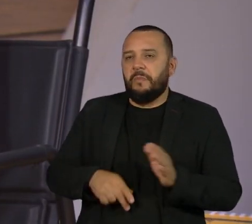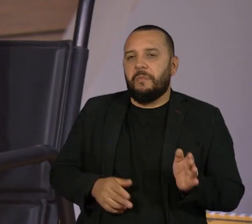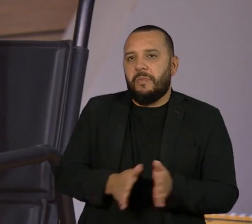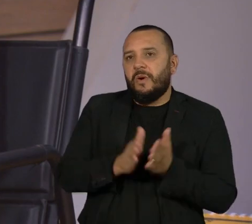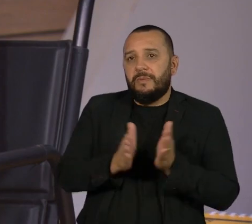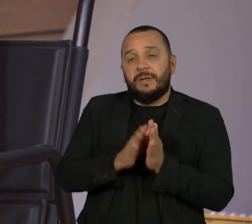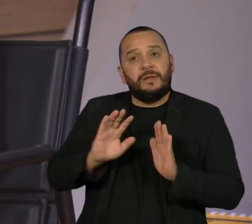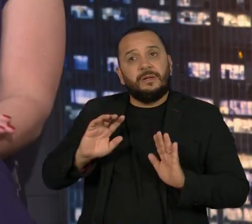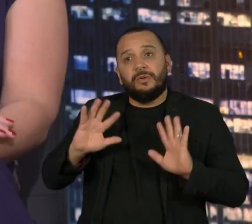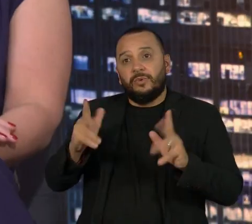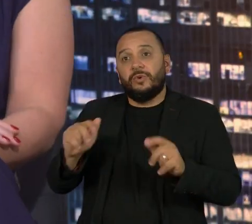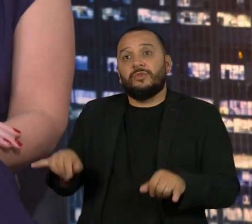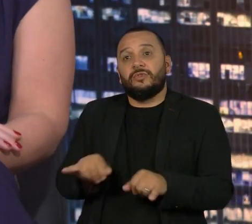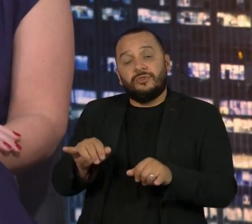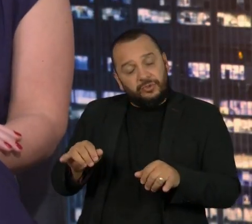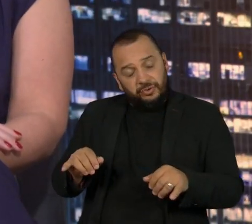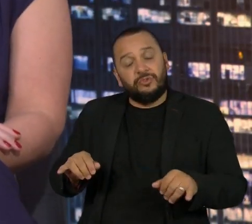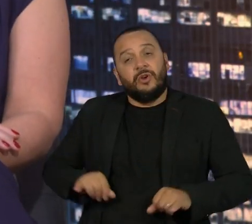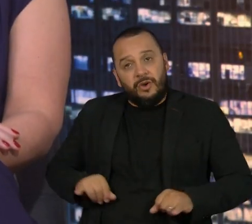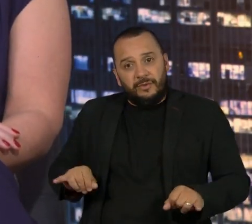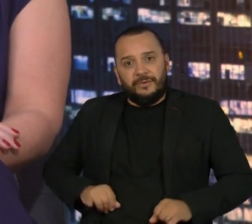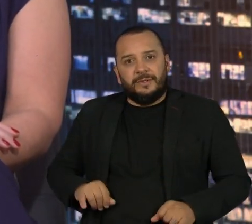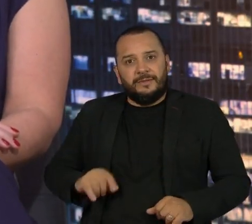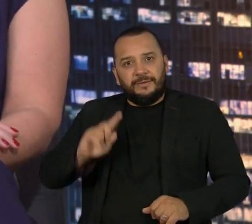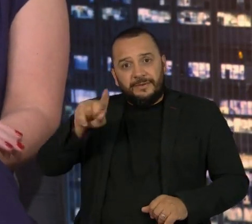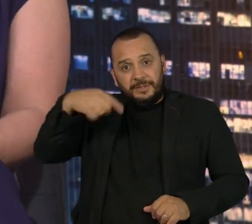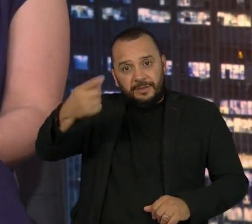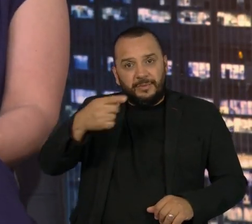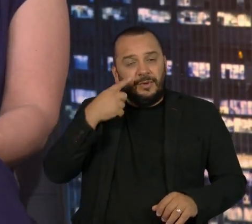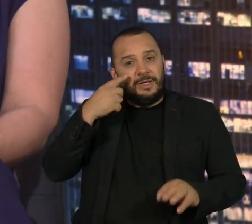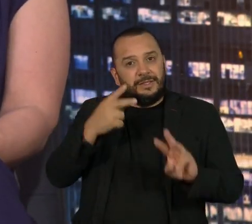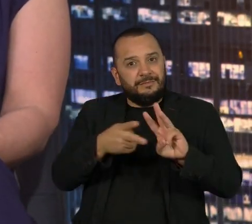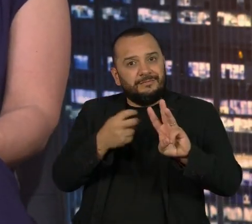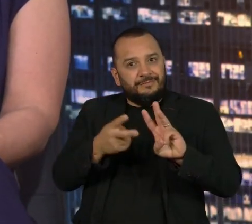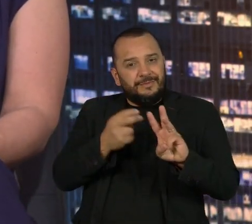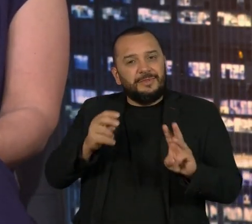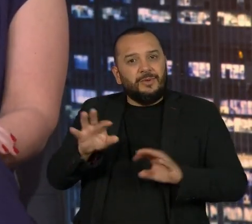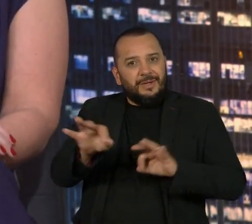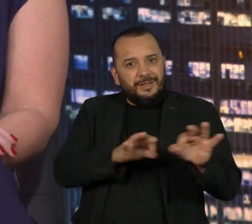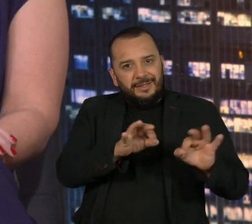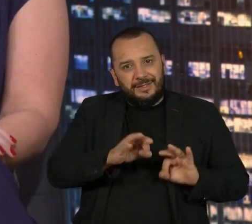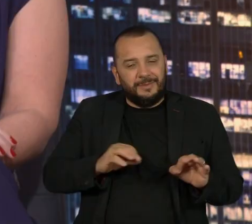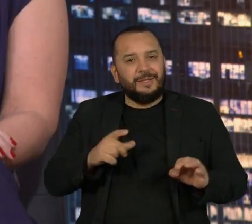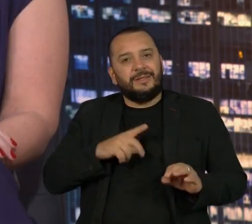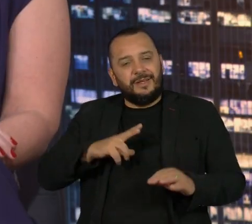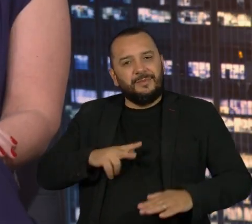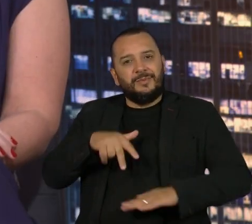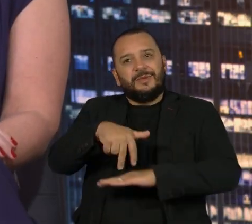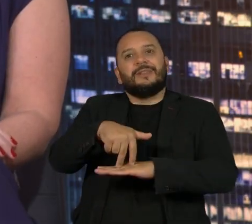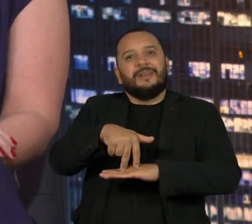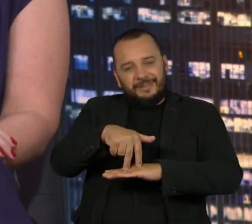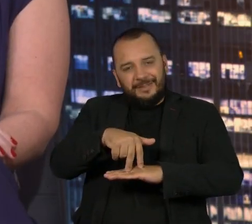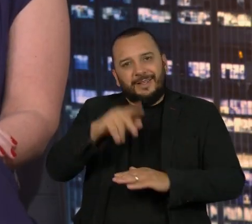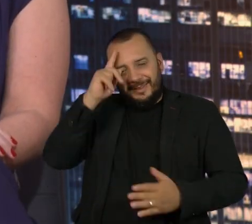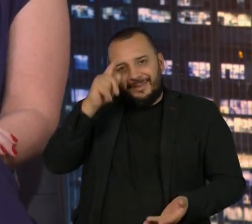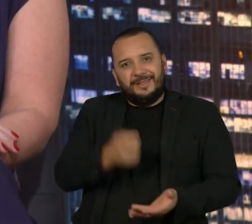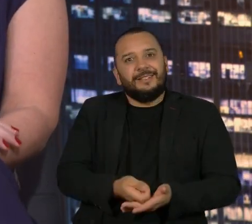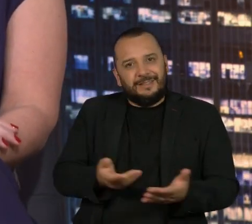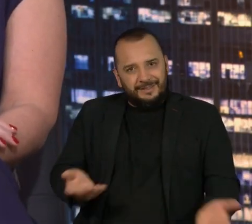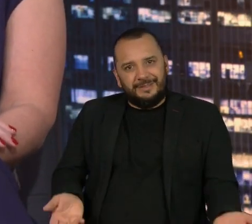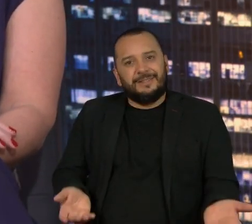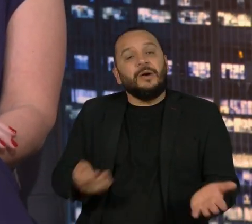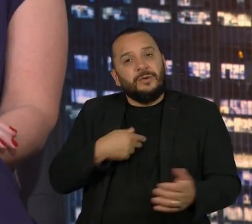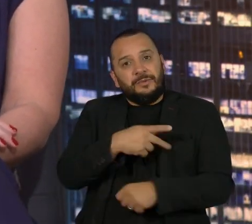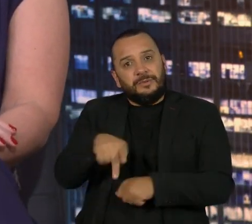do clima. Bom, depois do intervalo, os povos originários se organizam para também ter protagonismo nas decisões tomadas